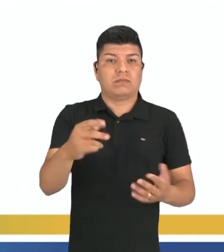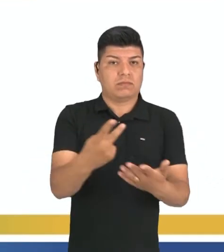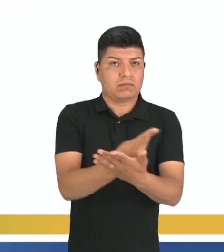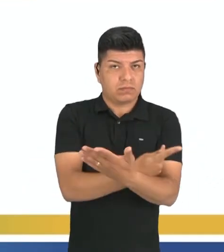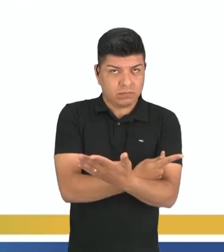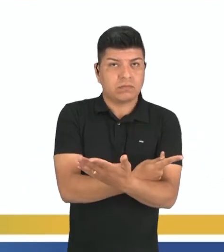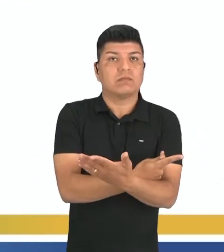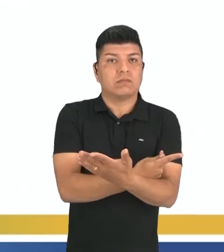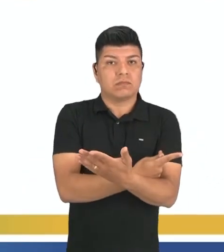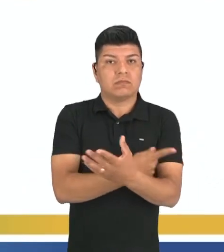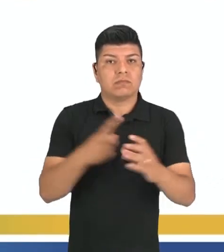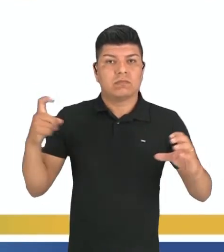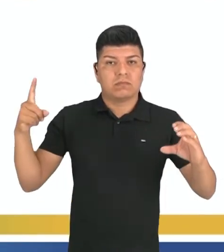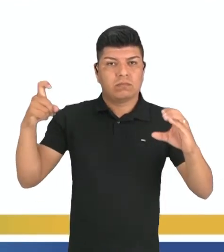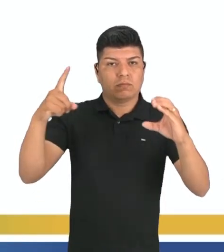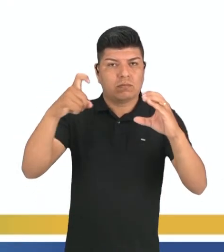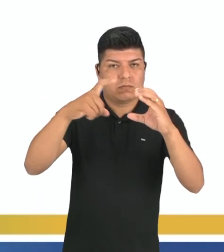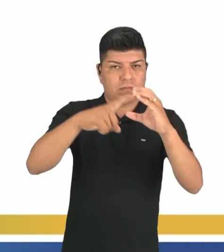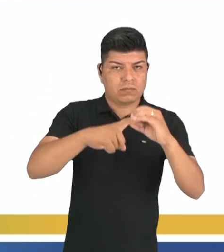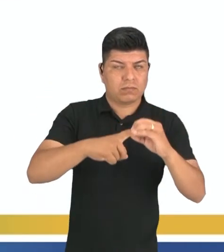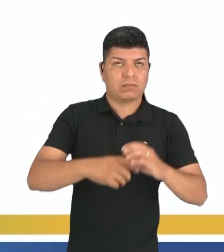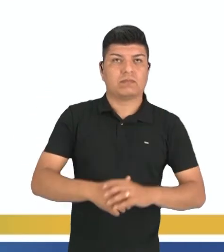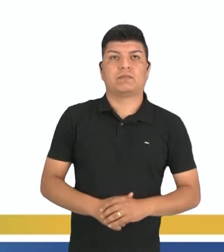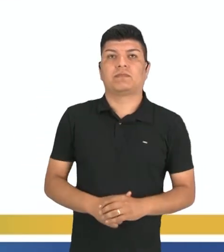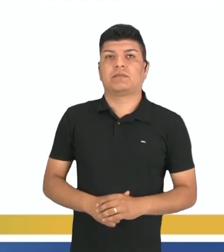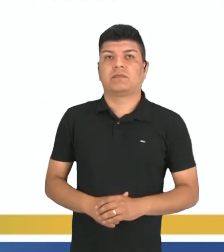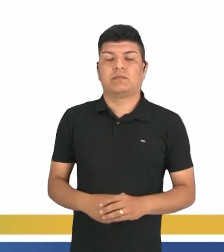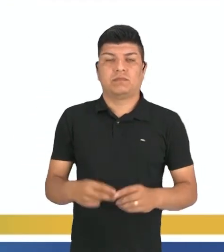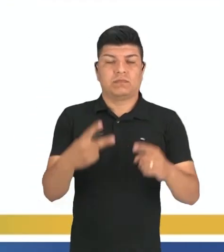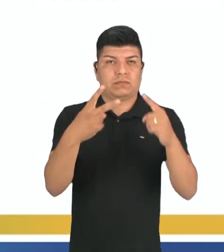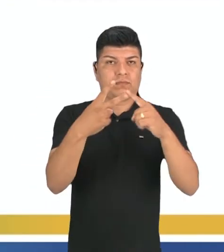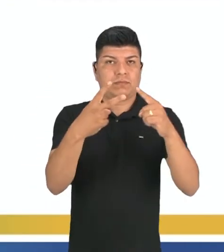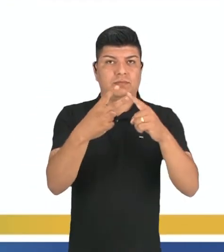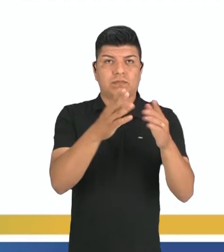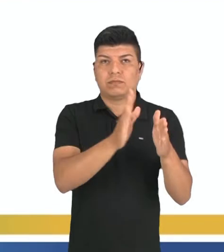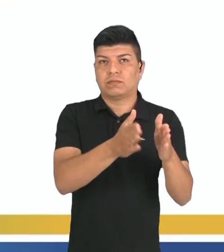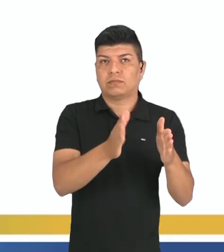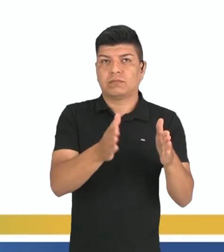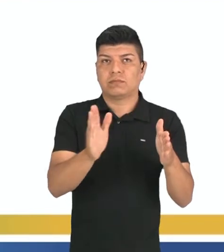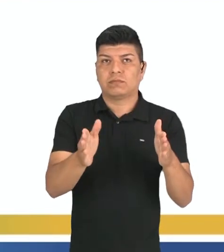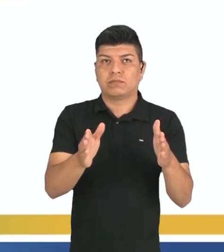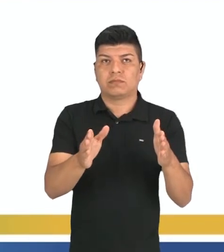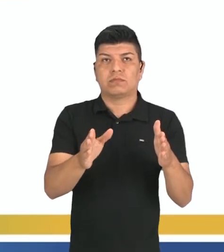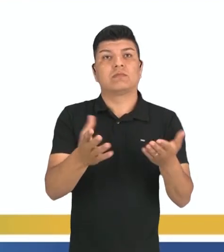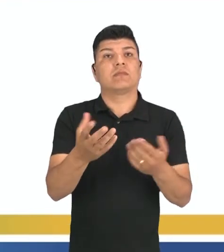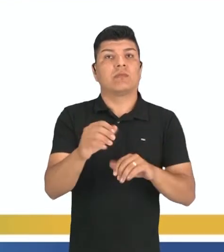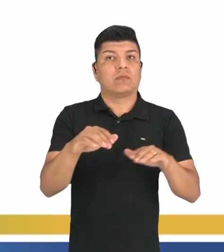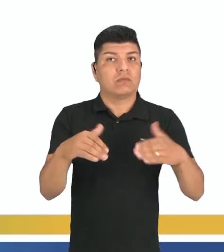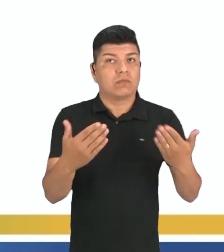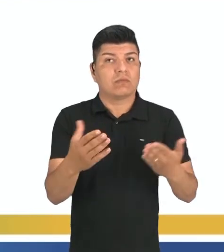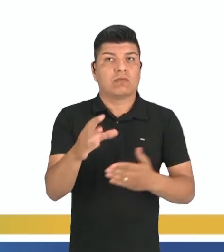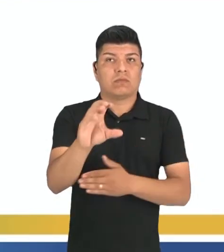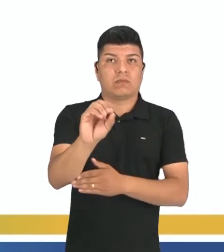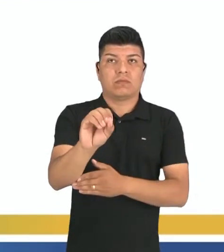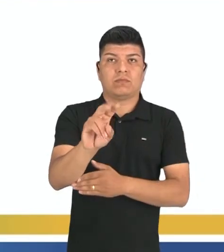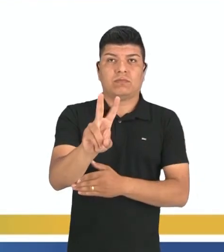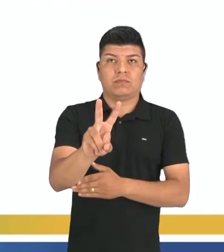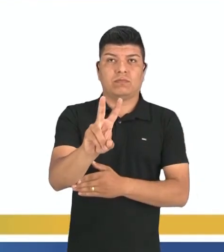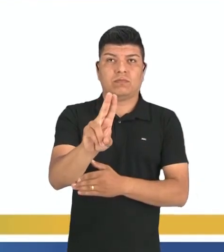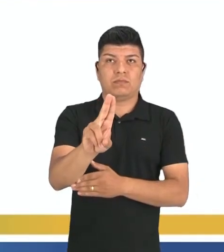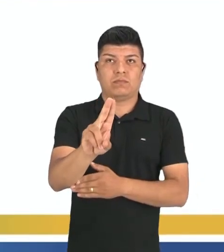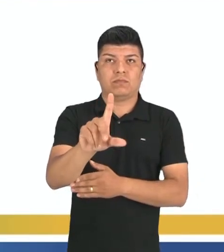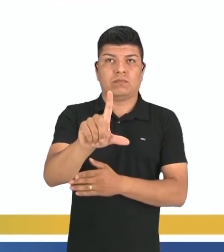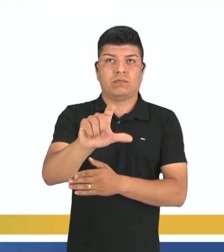ocorra uma fecundação. A segunda fase é a fase ovulatória. Nessa fase, a gente